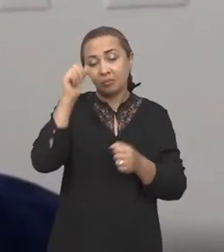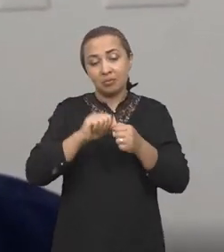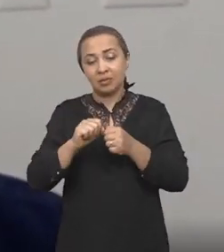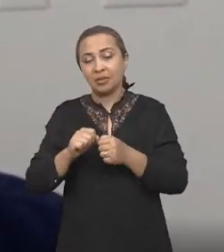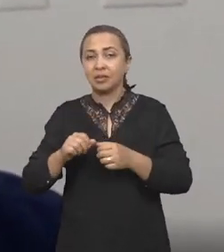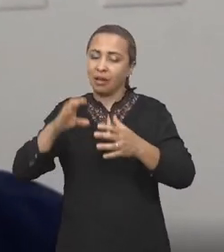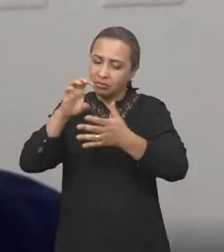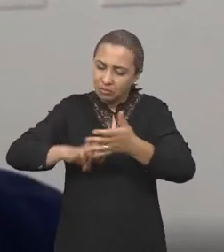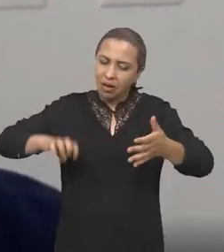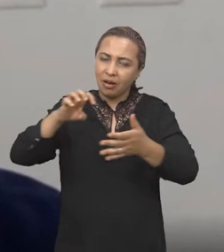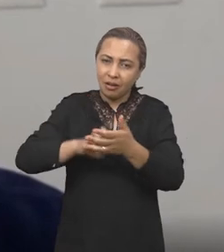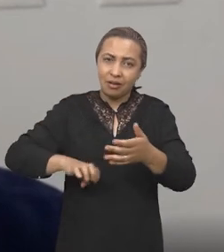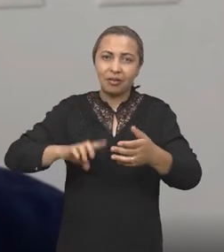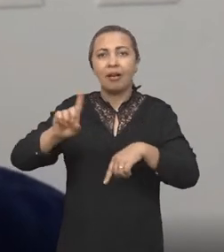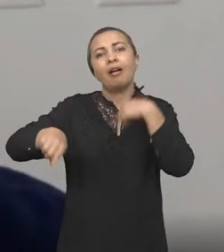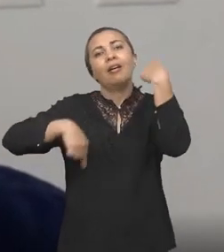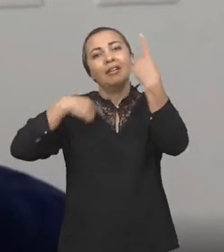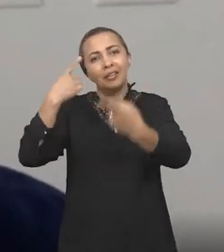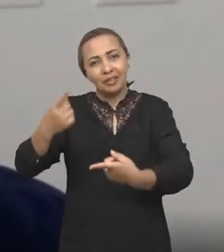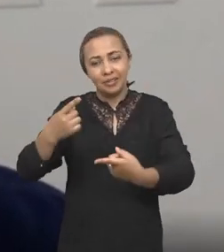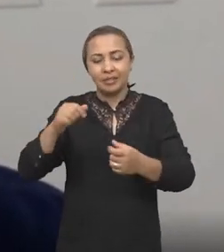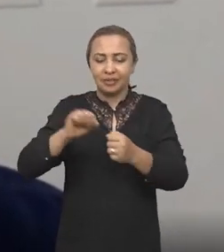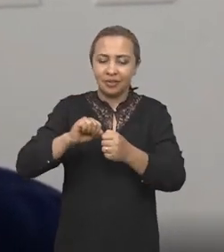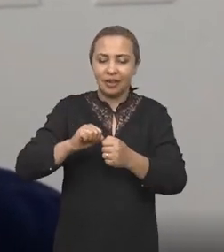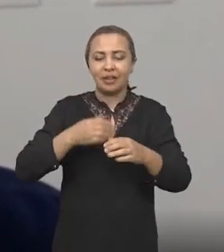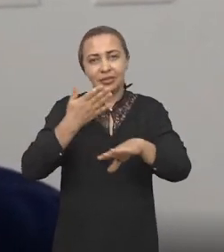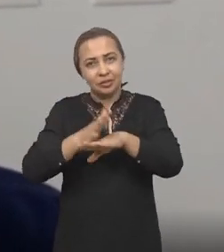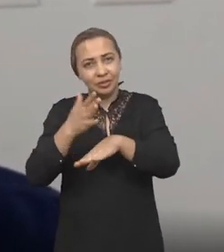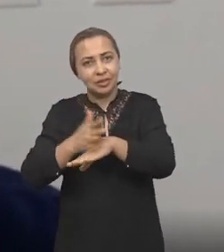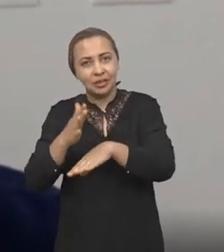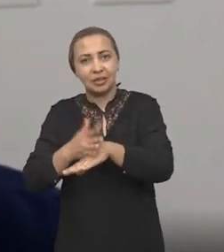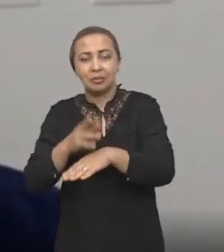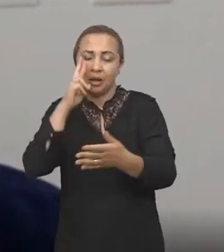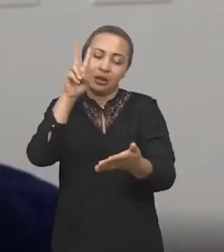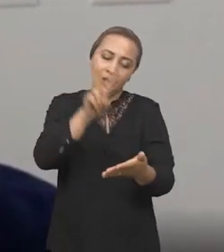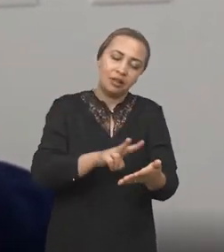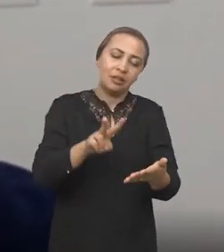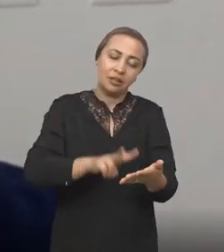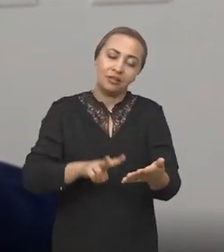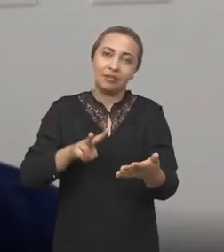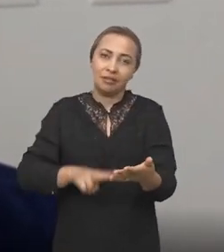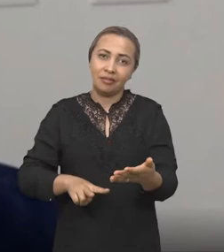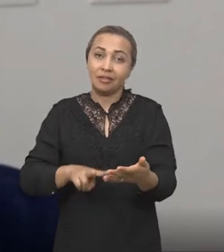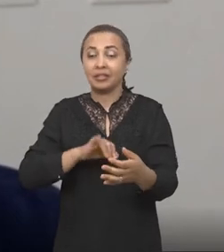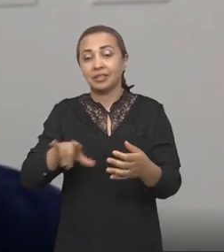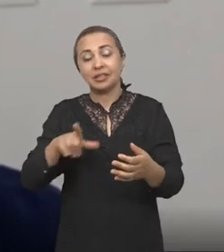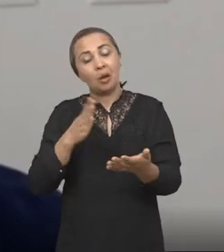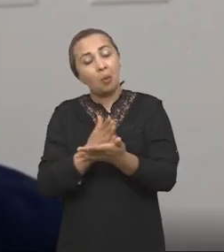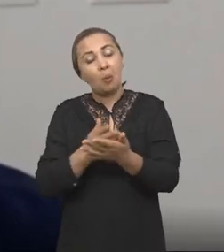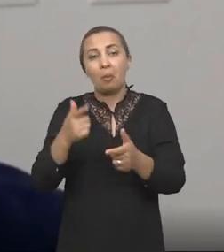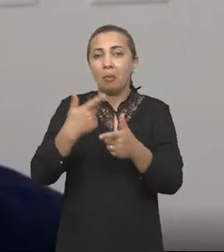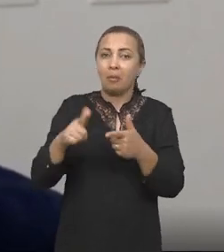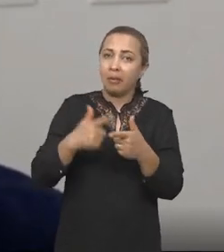você escava, depois vai lá, faz os ensaios, né, que precisa ser feito, analisa, vê se o duto tem alguma falha,